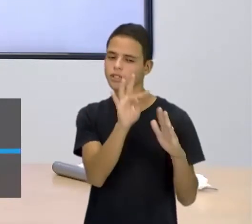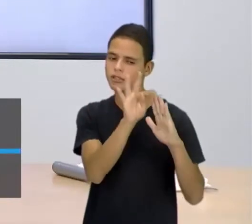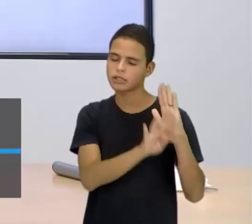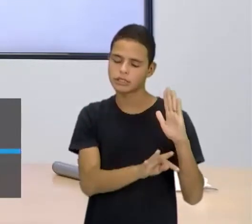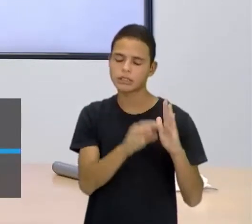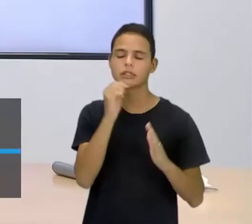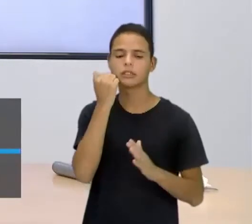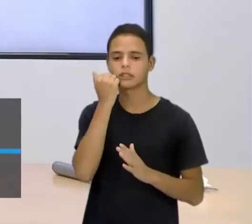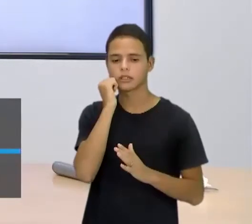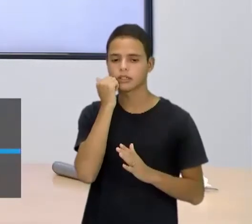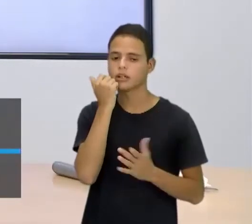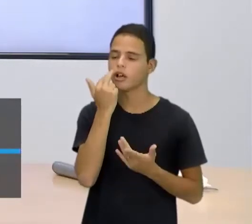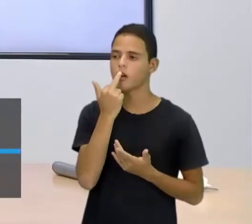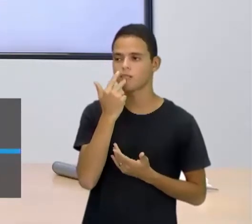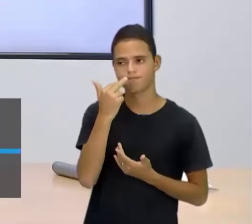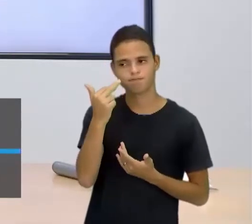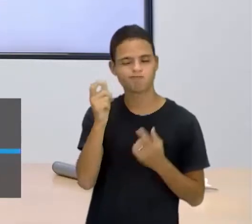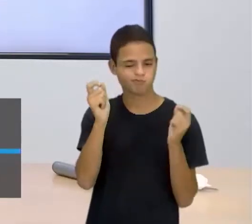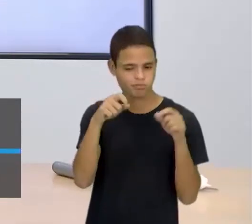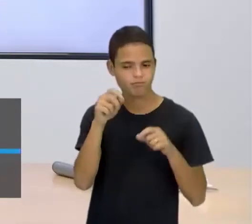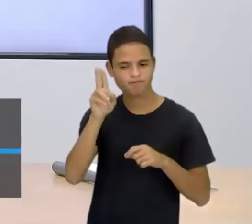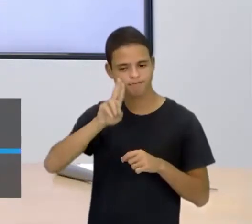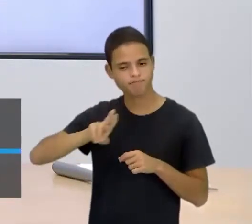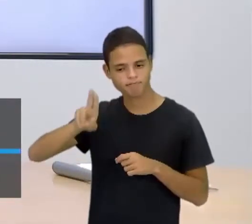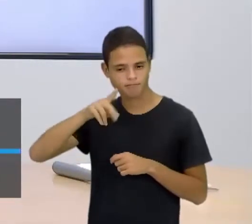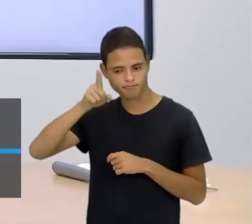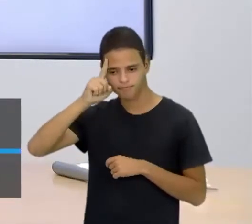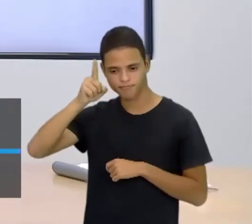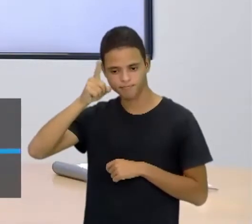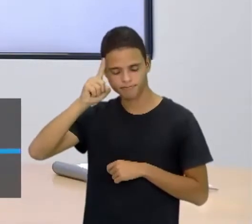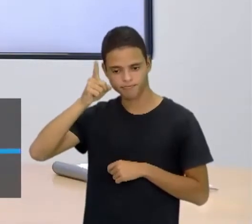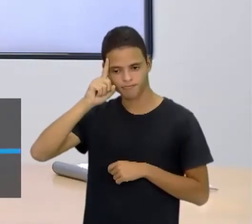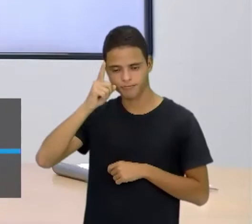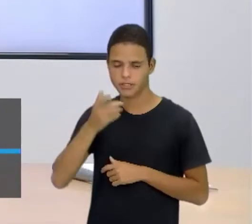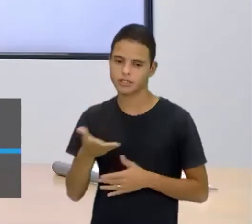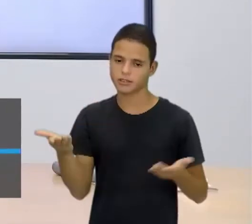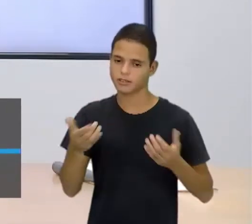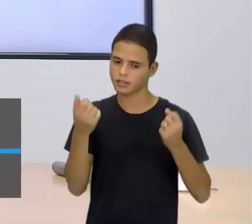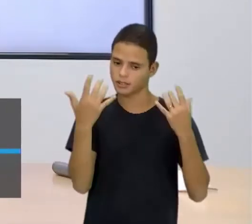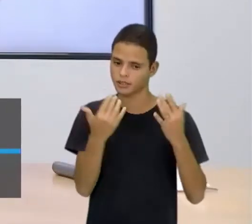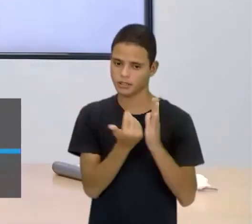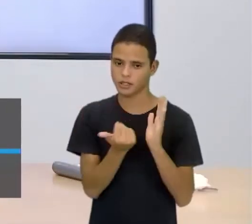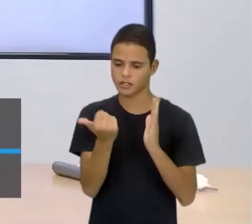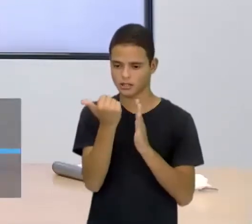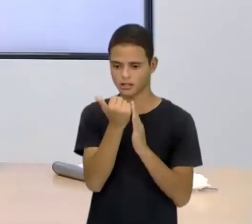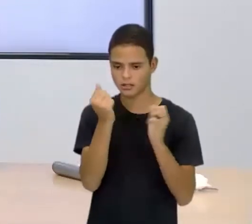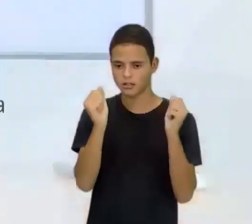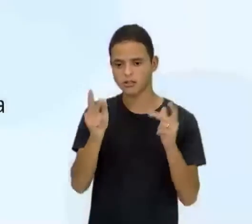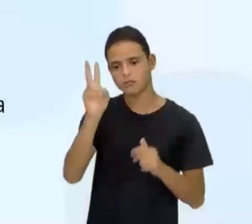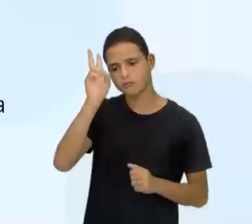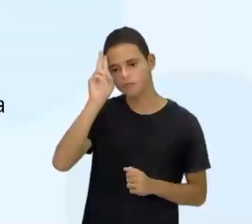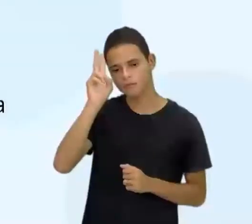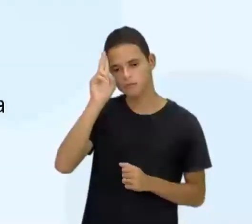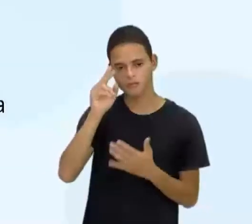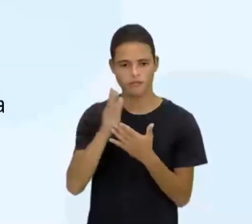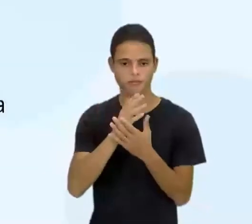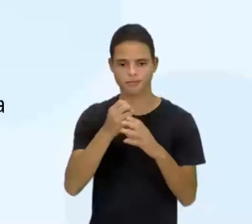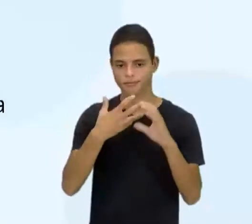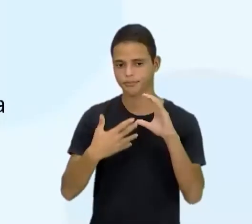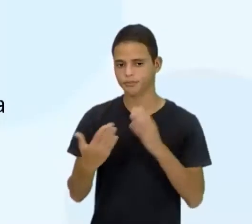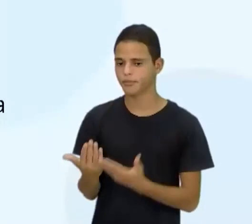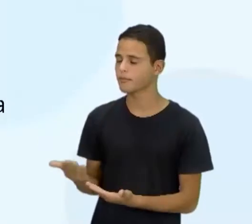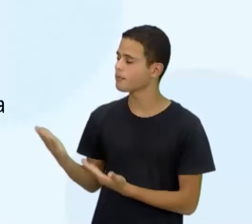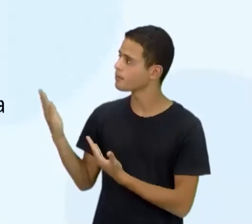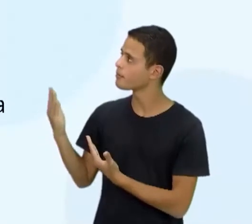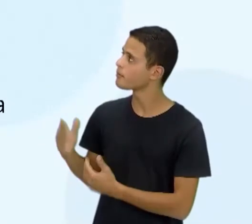científico numa linguagem que dá para utilizar no dia a dia e nós vamos falar um pouquinho mais sobre isso. Relembrando as características na